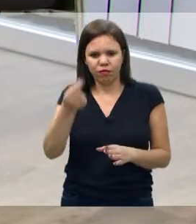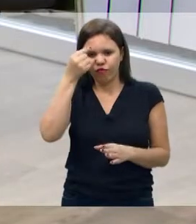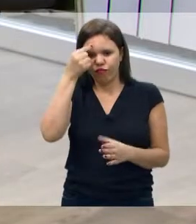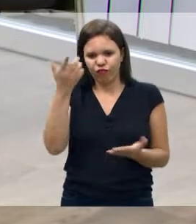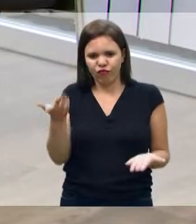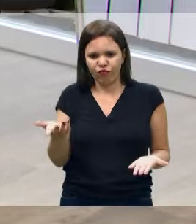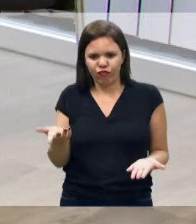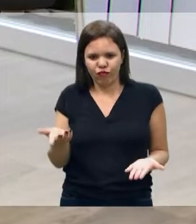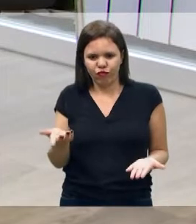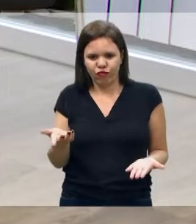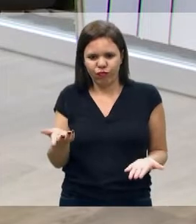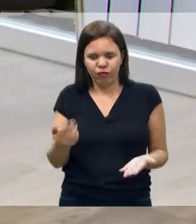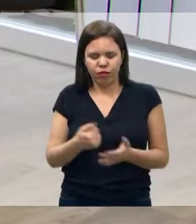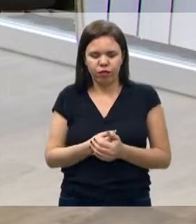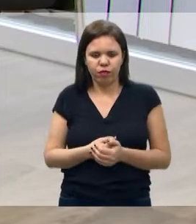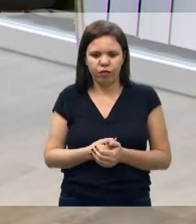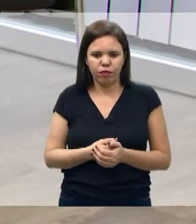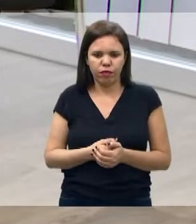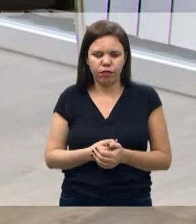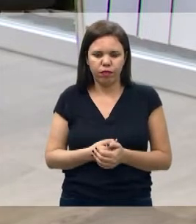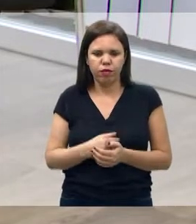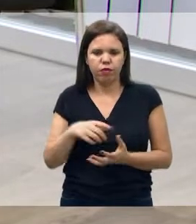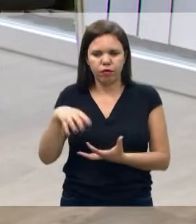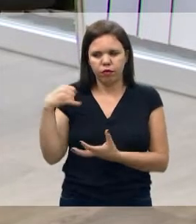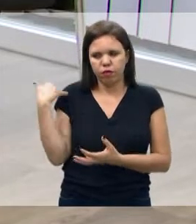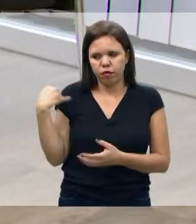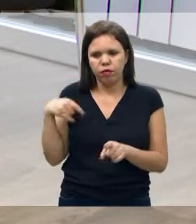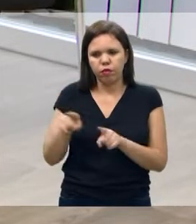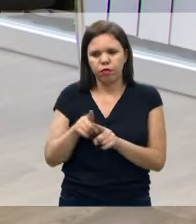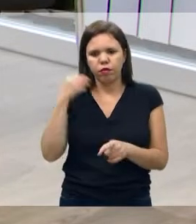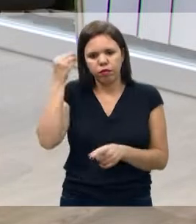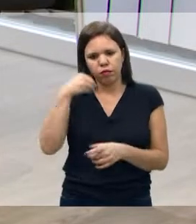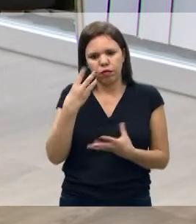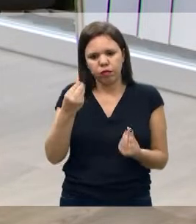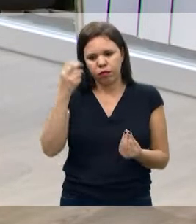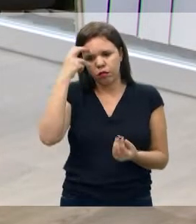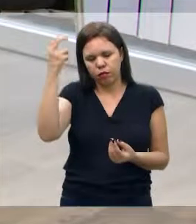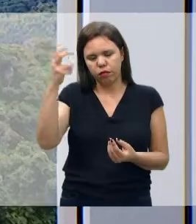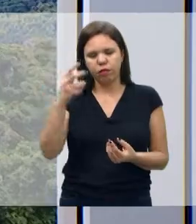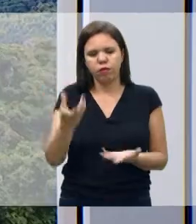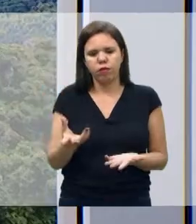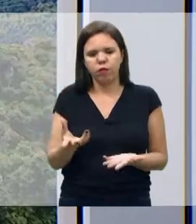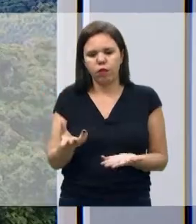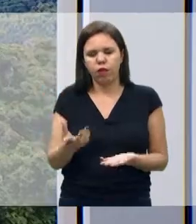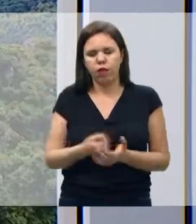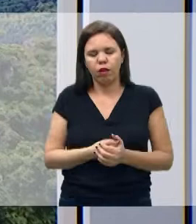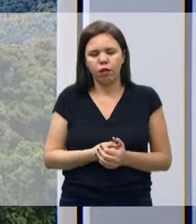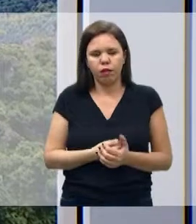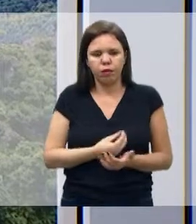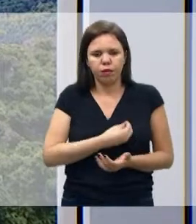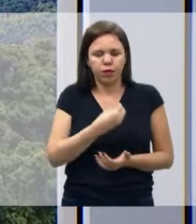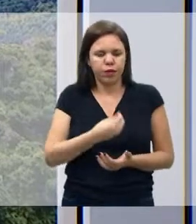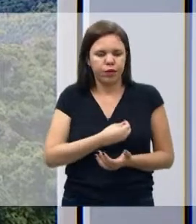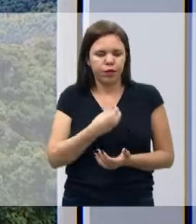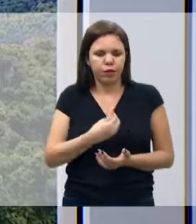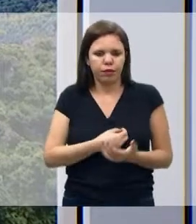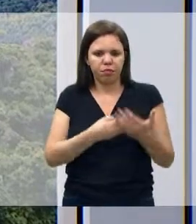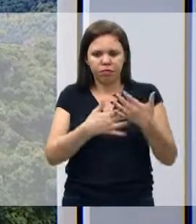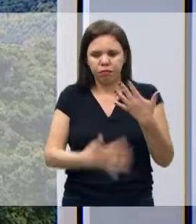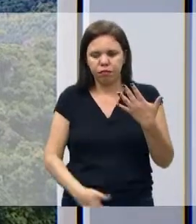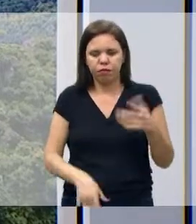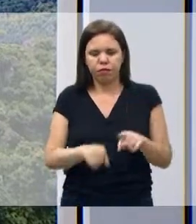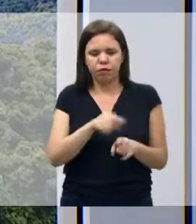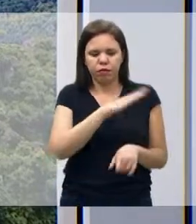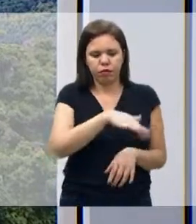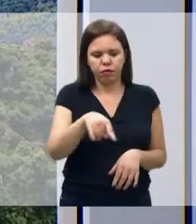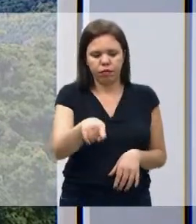esse encontro, e o idoso também tem muita experiência e muita sabedoria acumulada de vivências que essas crianças e